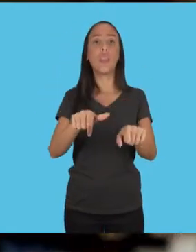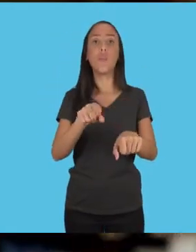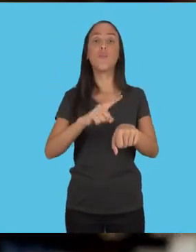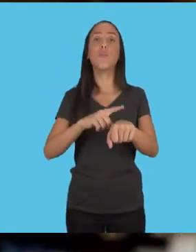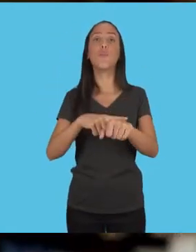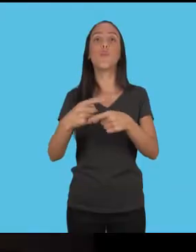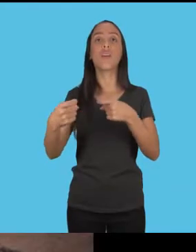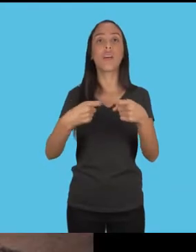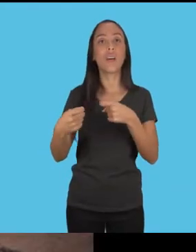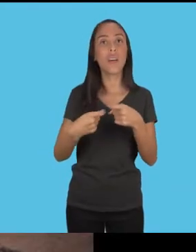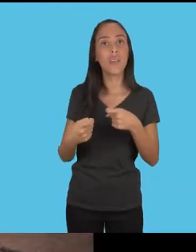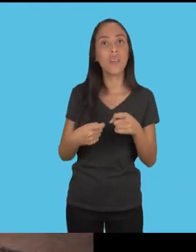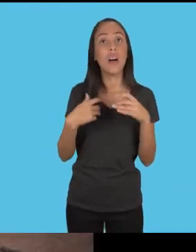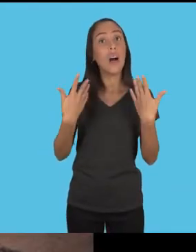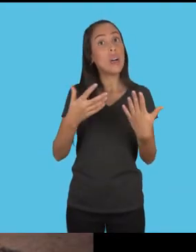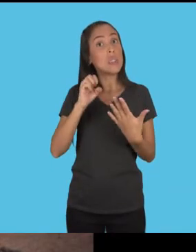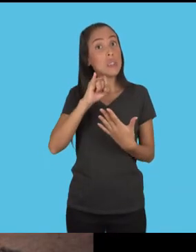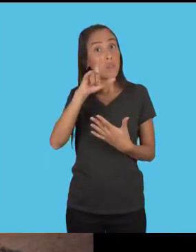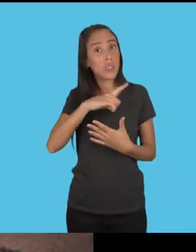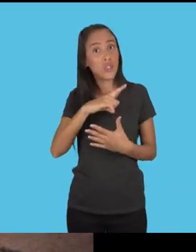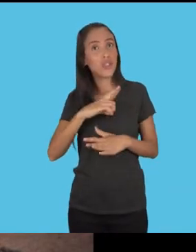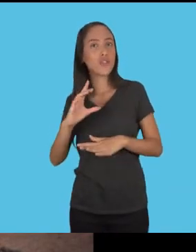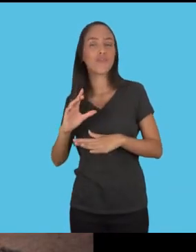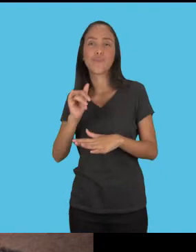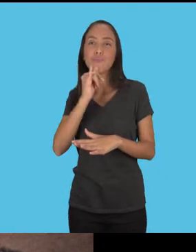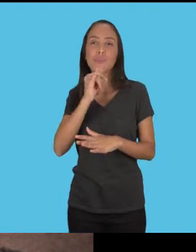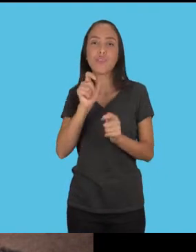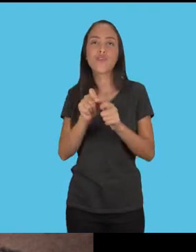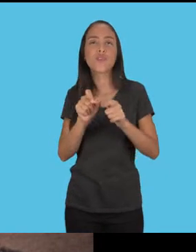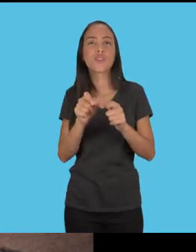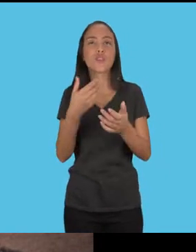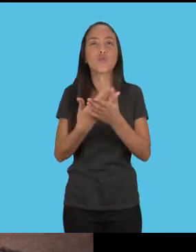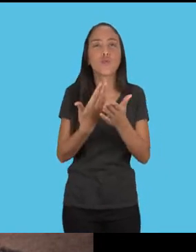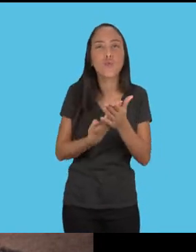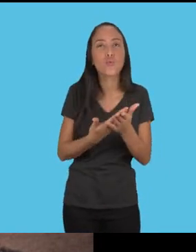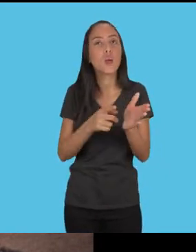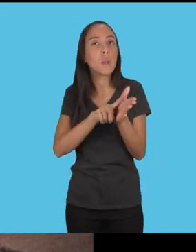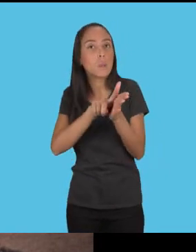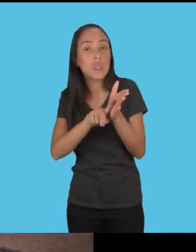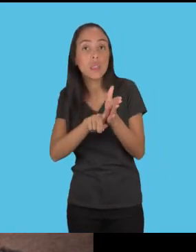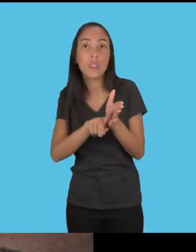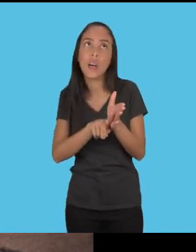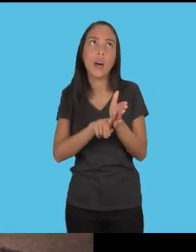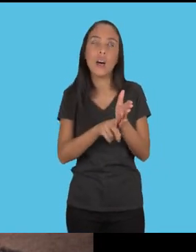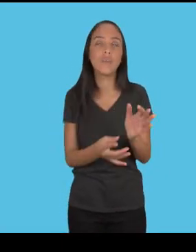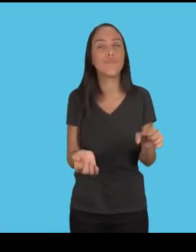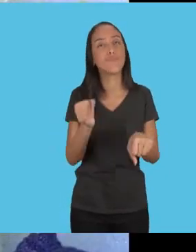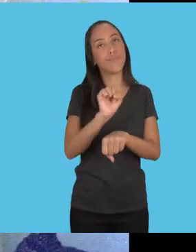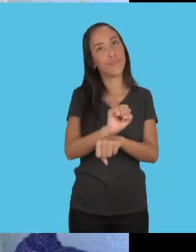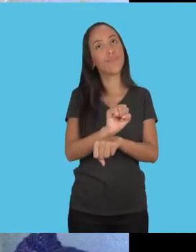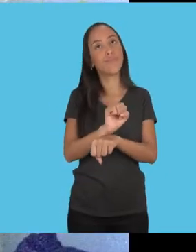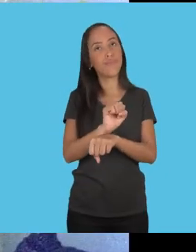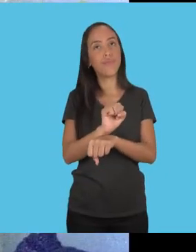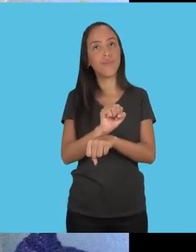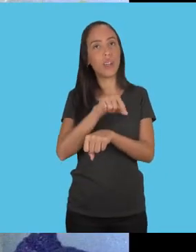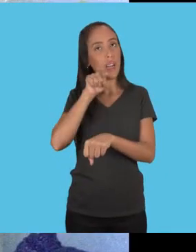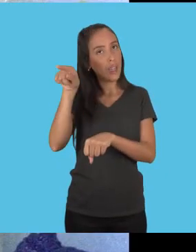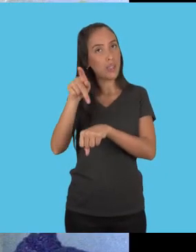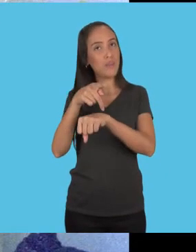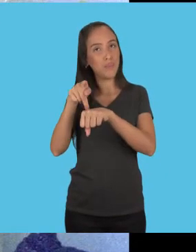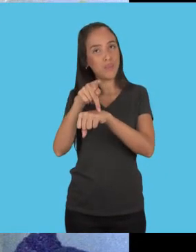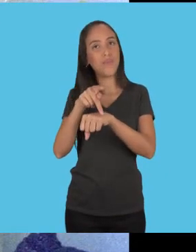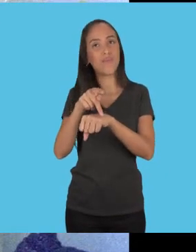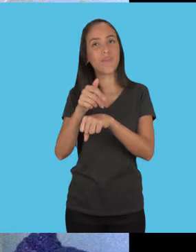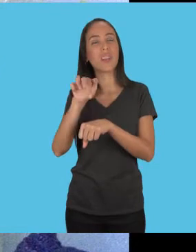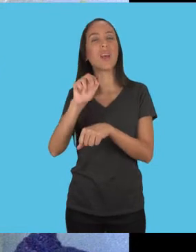tendo conflito lá. E aí, se você estivesse desenvolvendo um estudo, uma pesquisa, tinha que parar. Foi um país